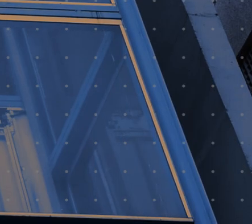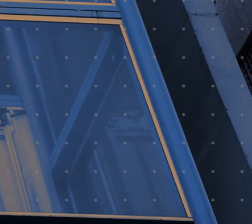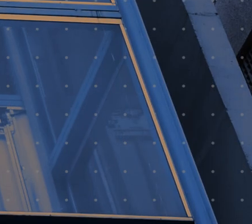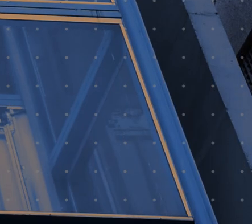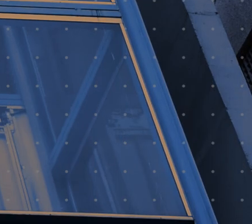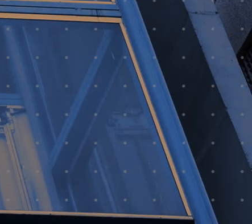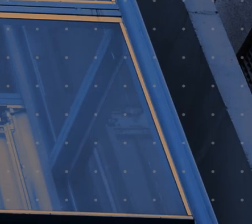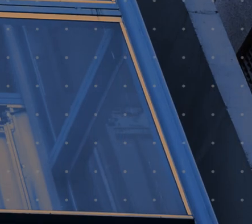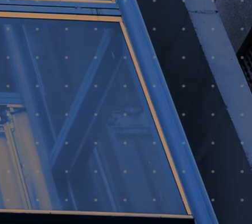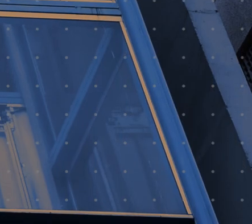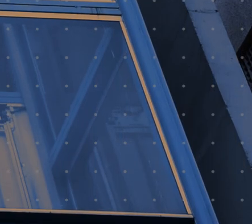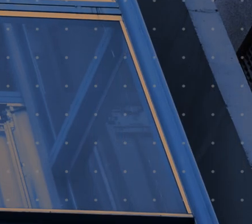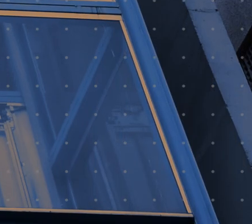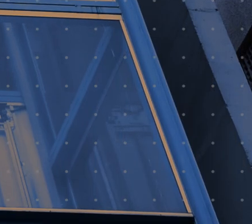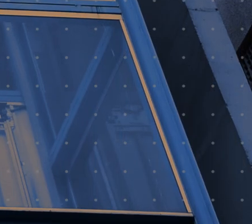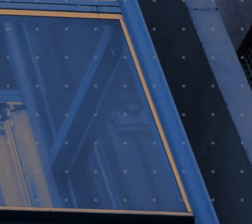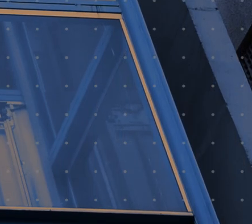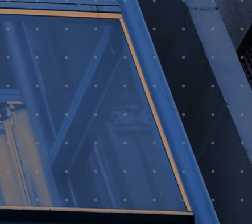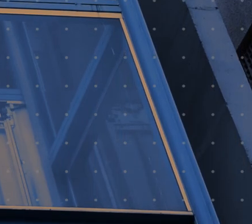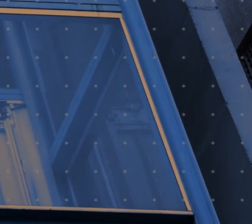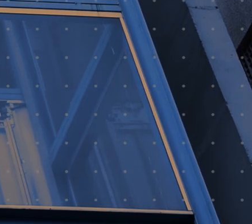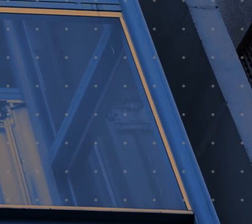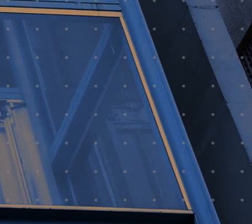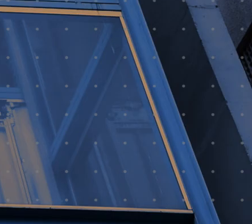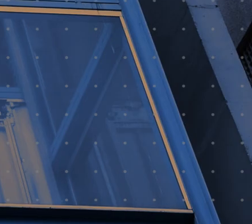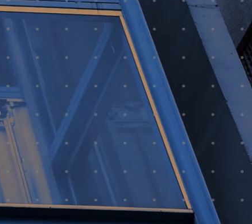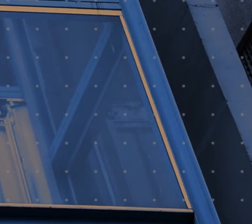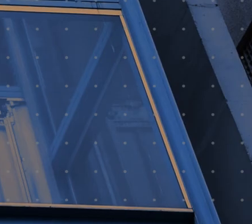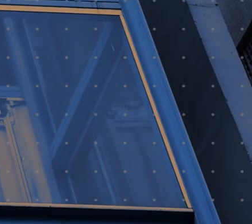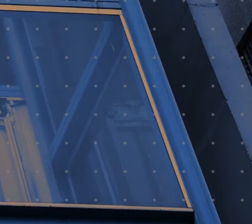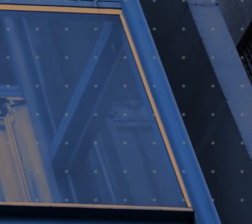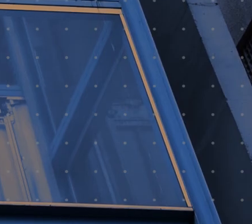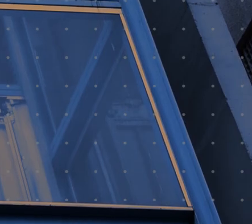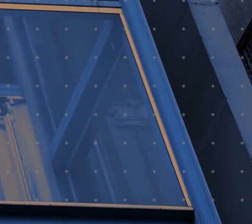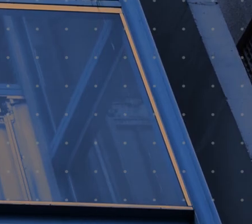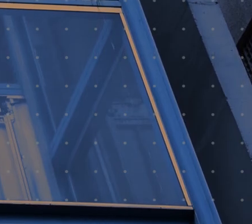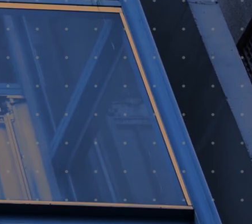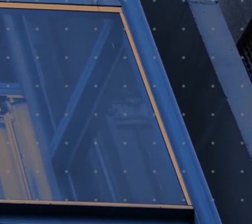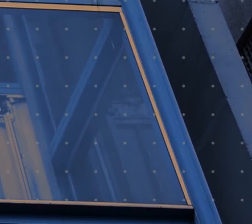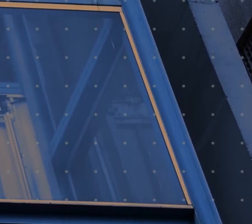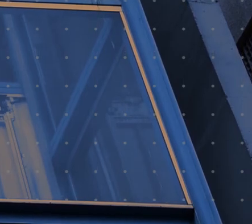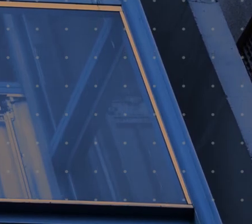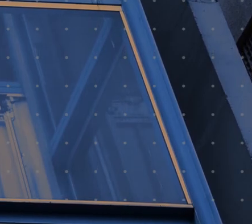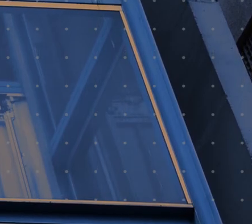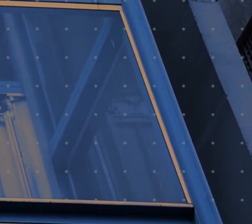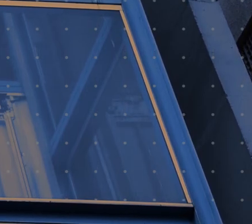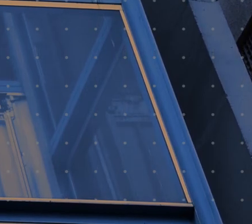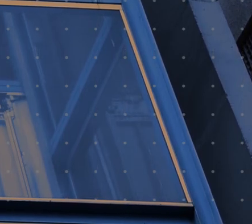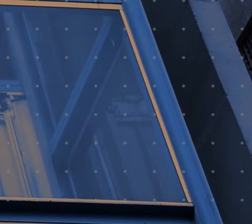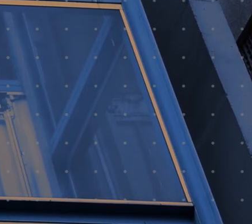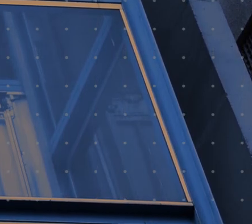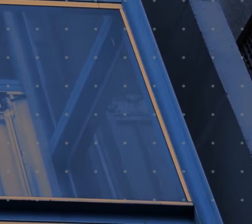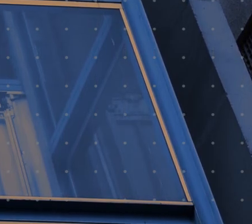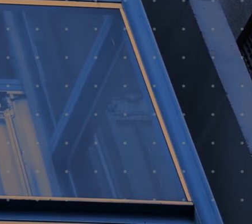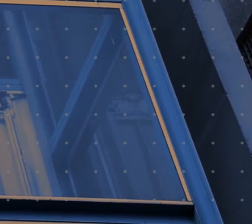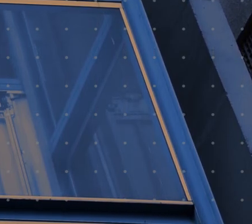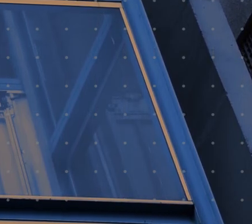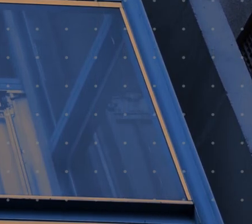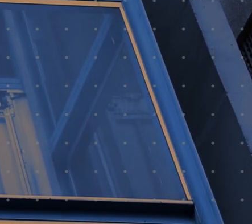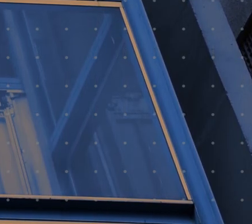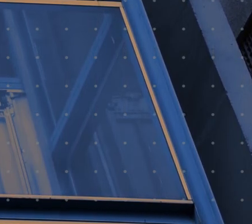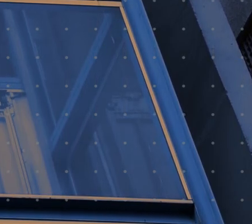cozinha, auxiliar de limpeza, auxiliar de linha de produção, auxiliar nos serviços de